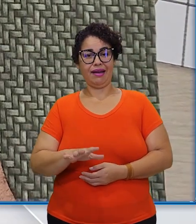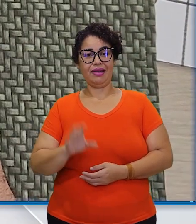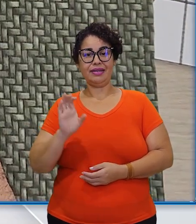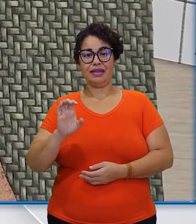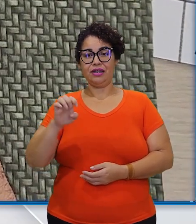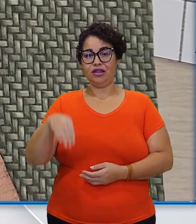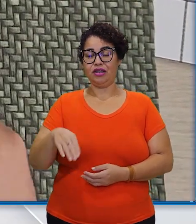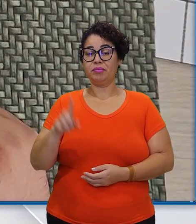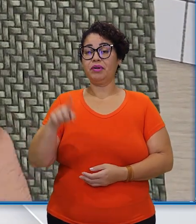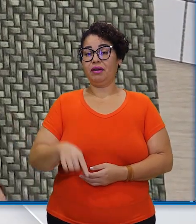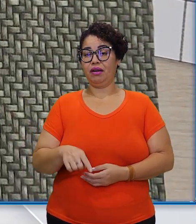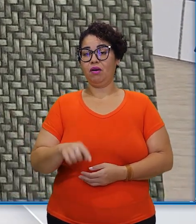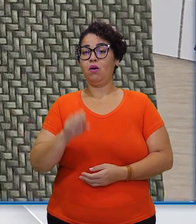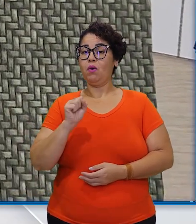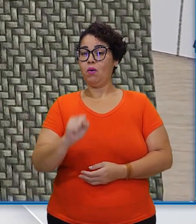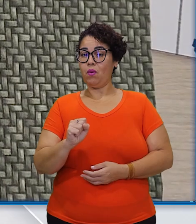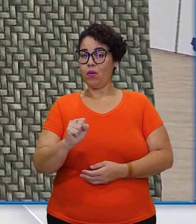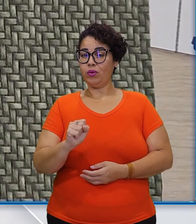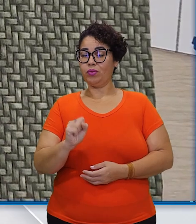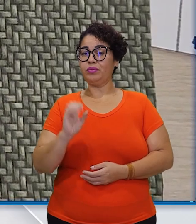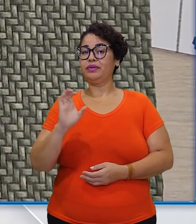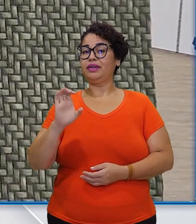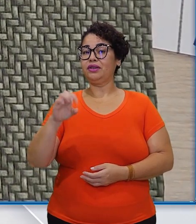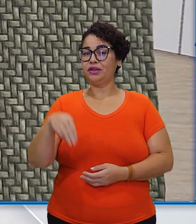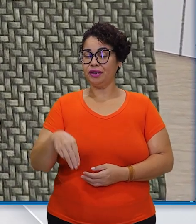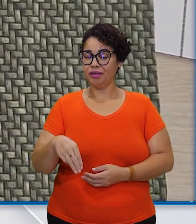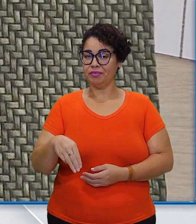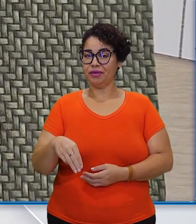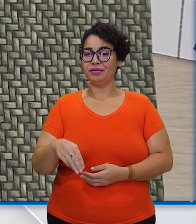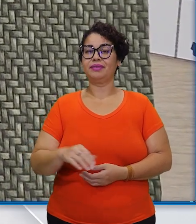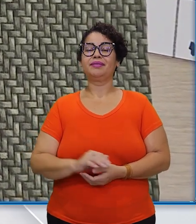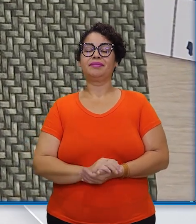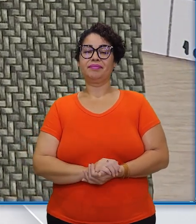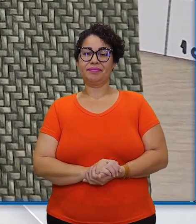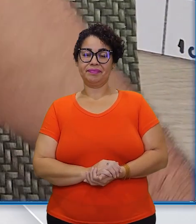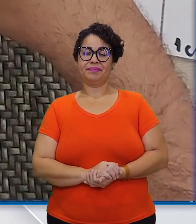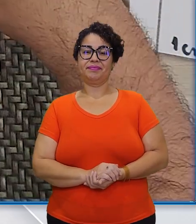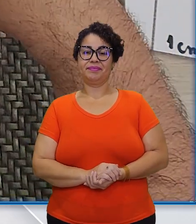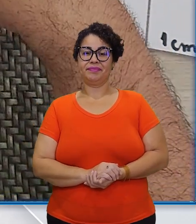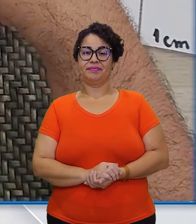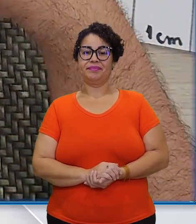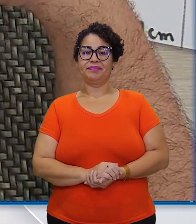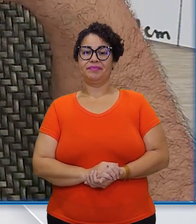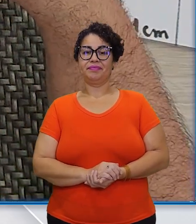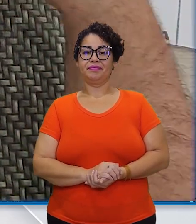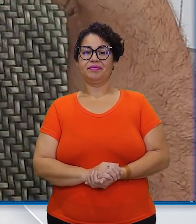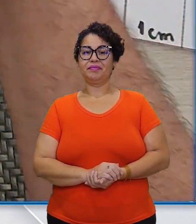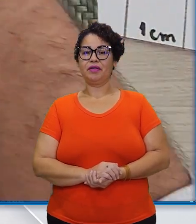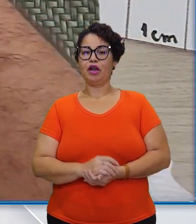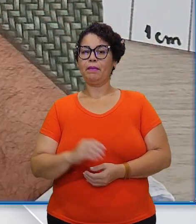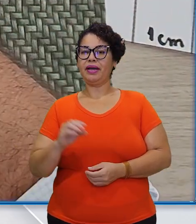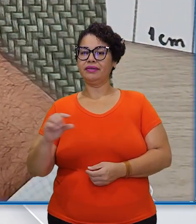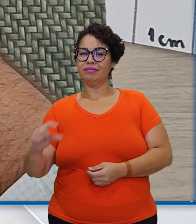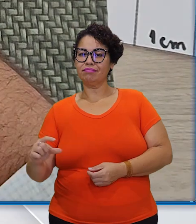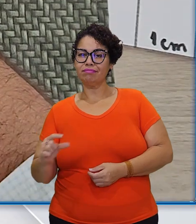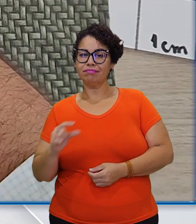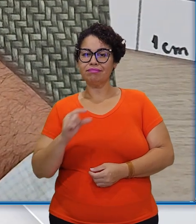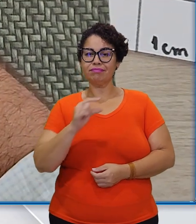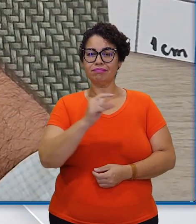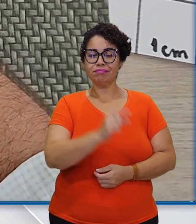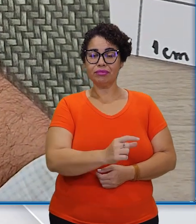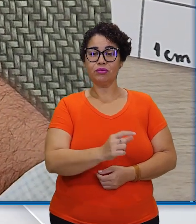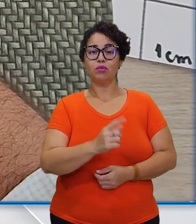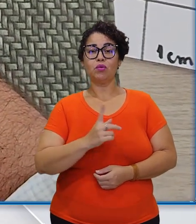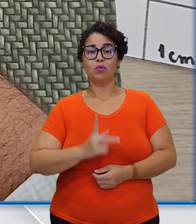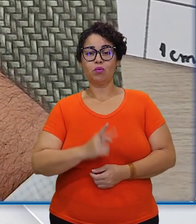em centímetros, seria 8 centímetros quadrados. Mas quando eu converto essa peça para